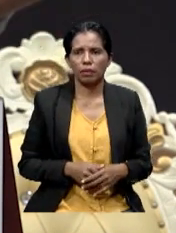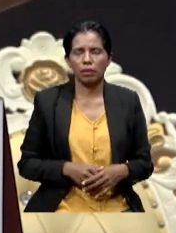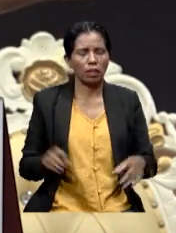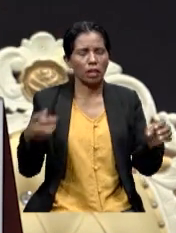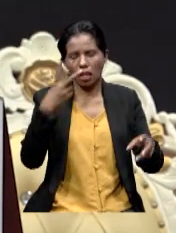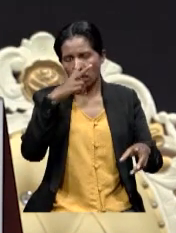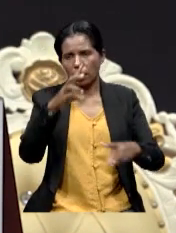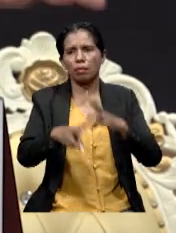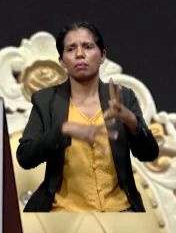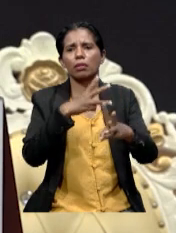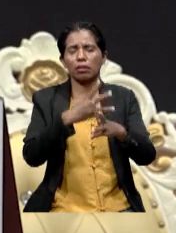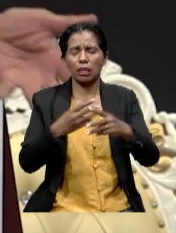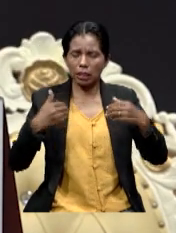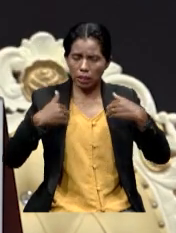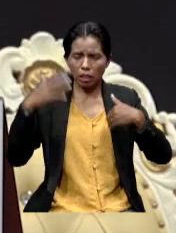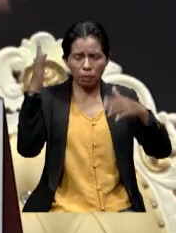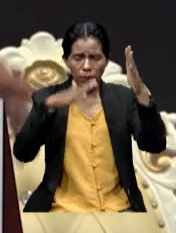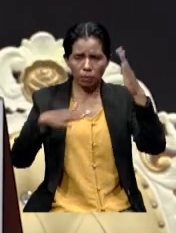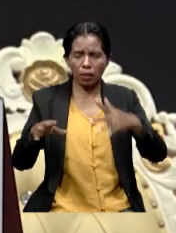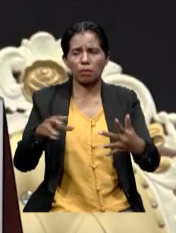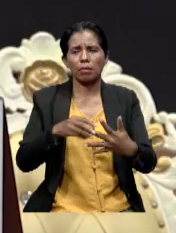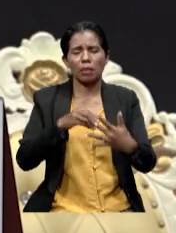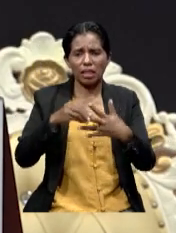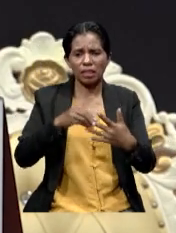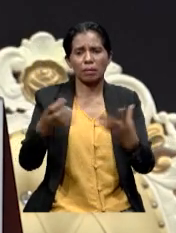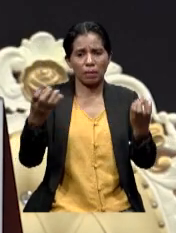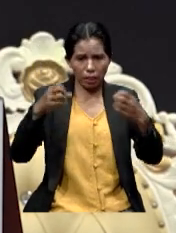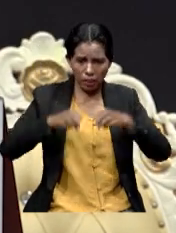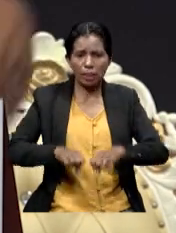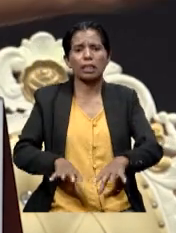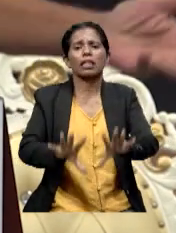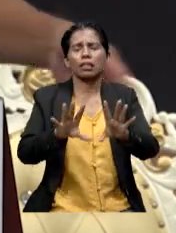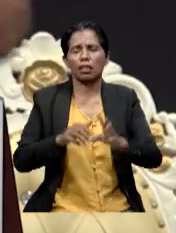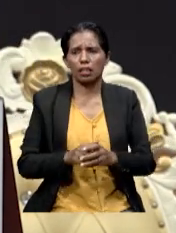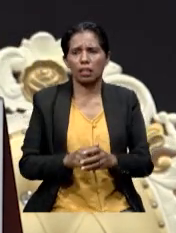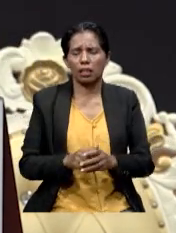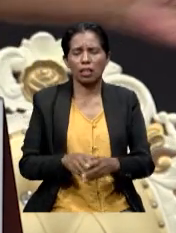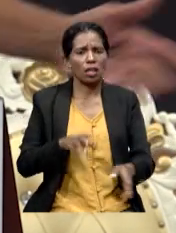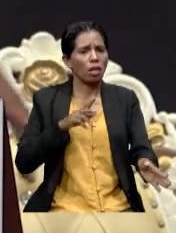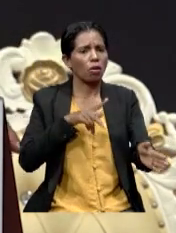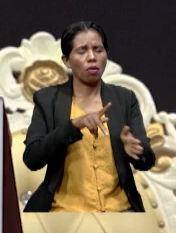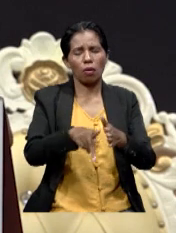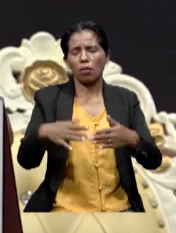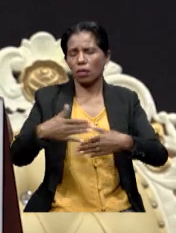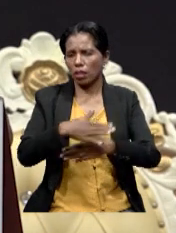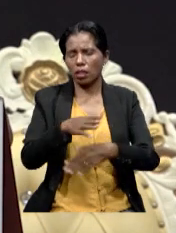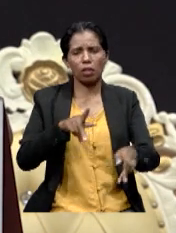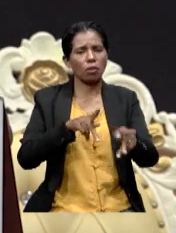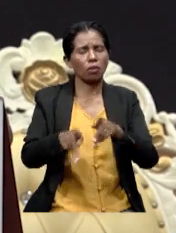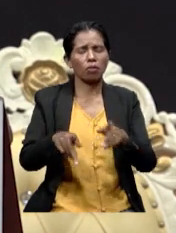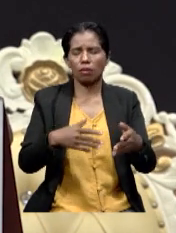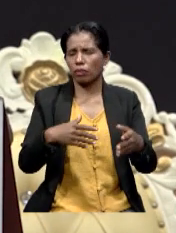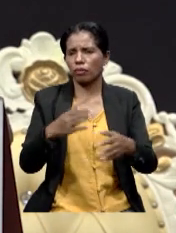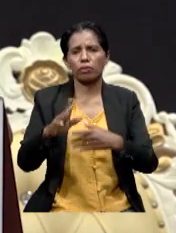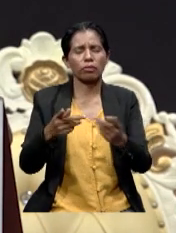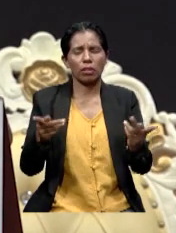mundo e o mundo agora e o problema ainda plástico e a taça. Ou e cam, ou o ponto todo. E